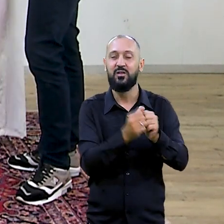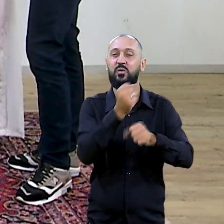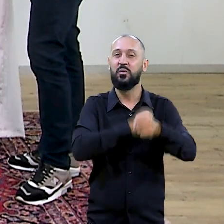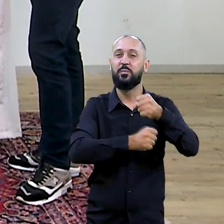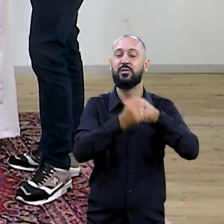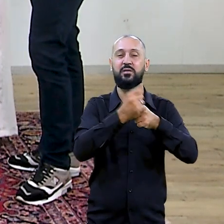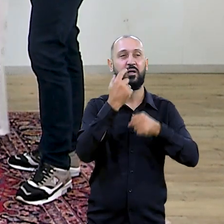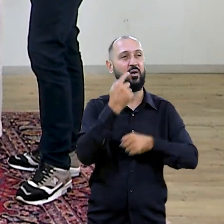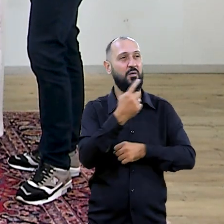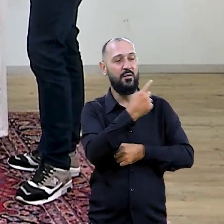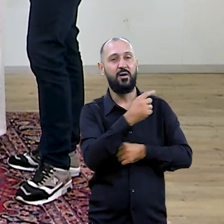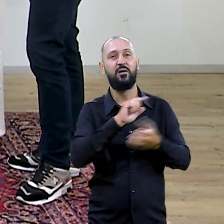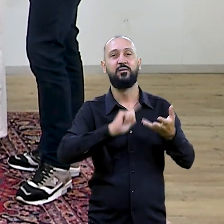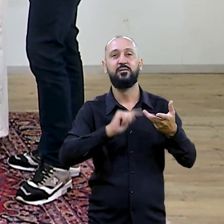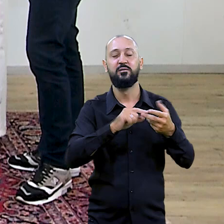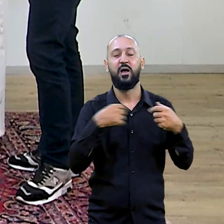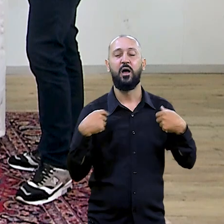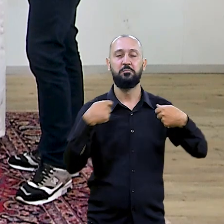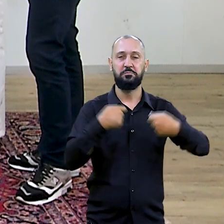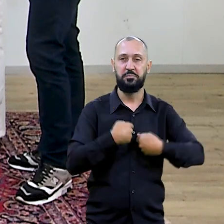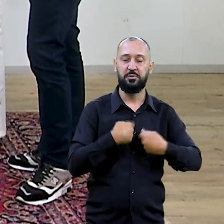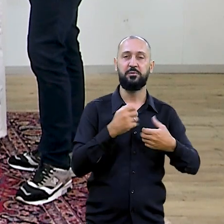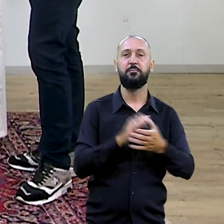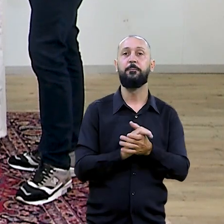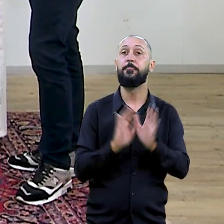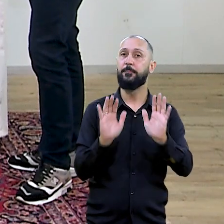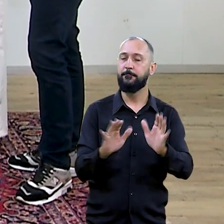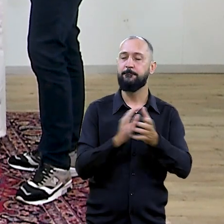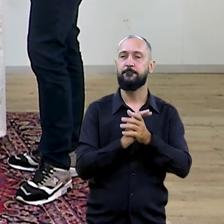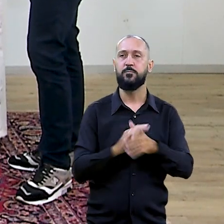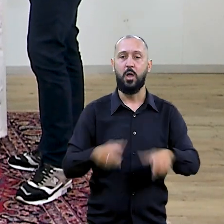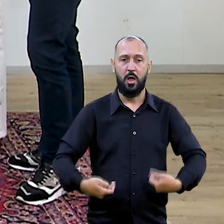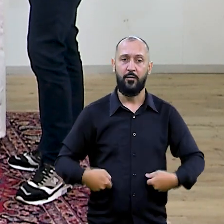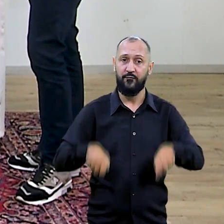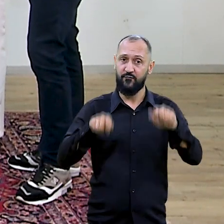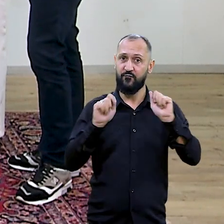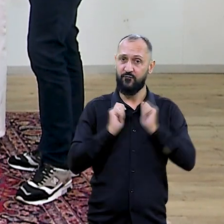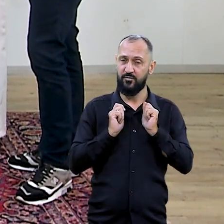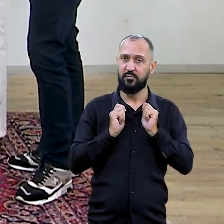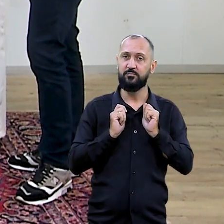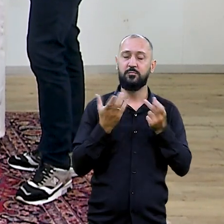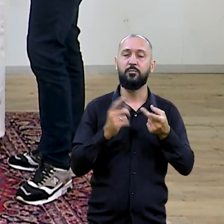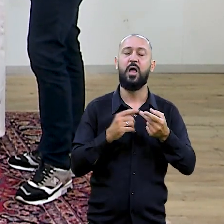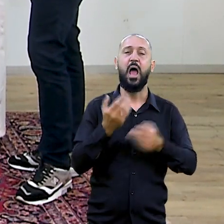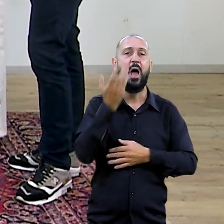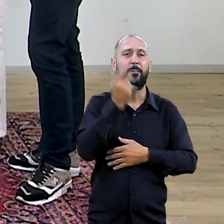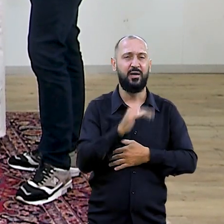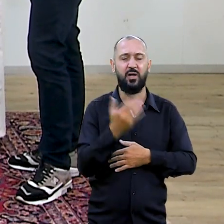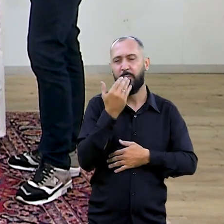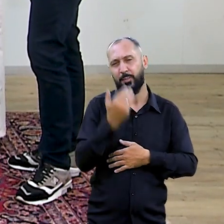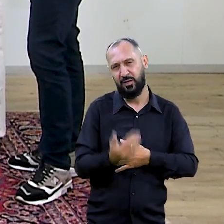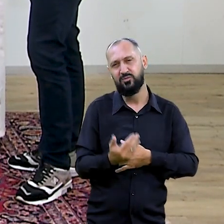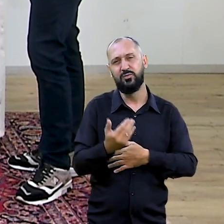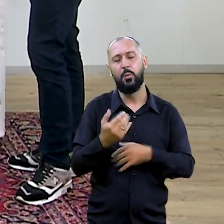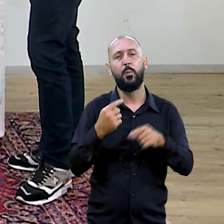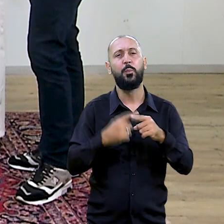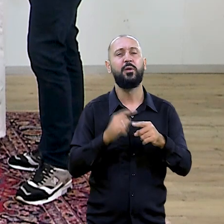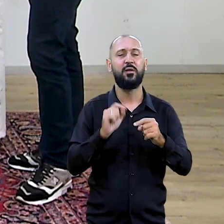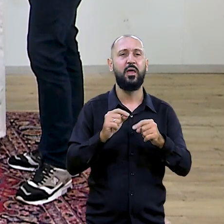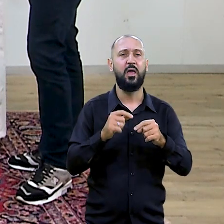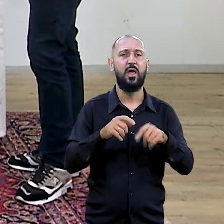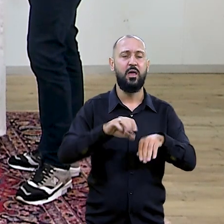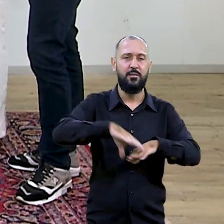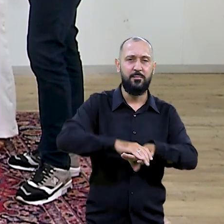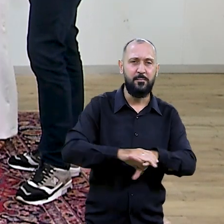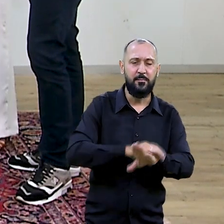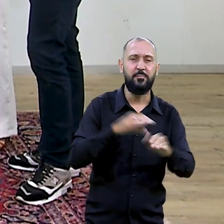coisa para criança também, né? Então, meias, cachecol, gorro... roupas de frio aí